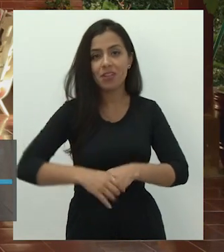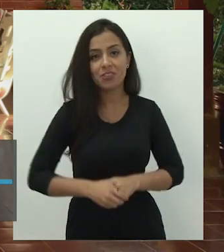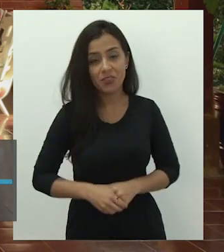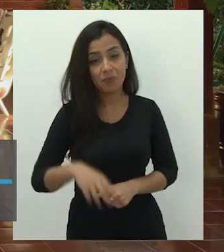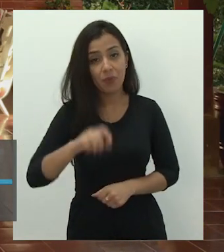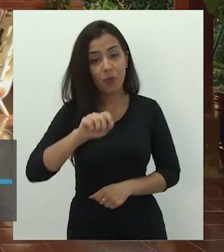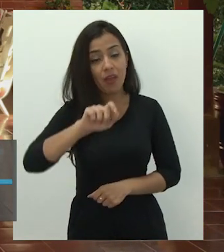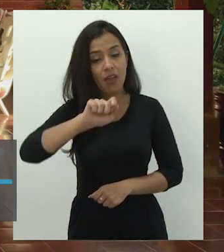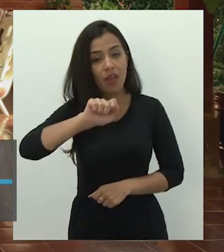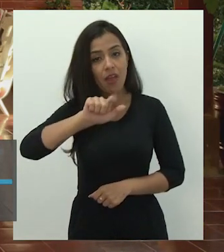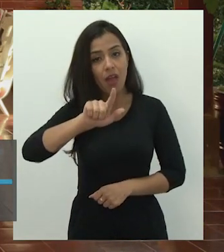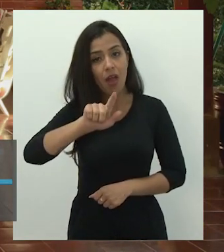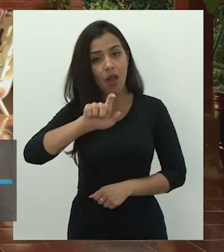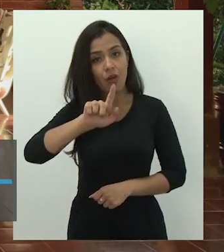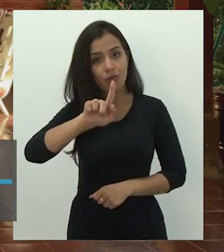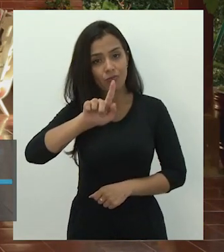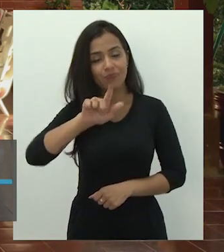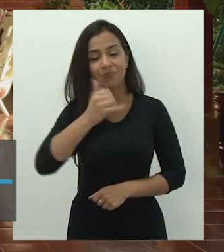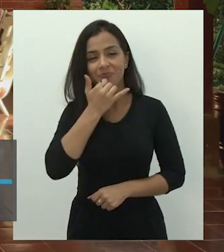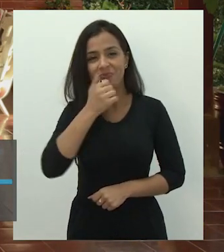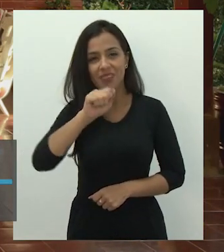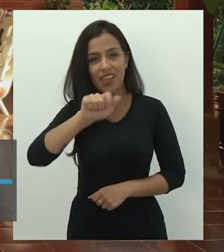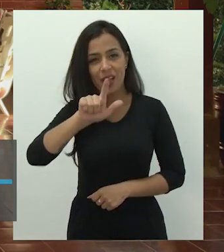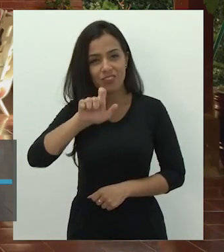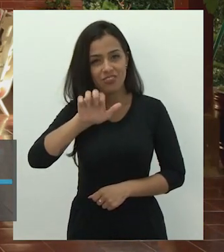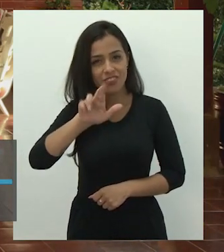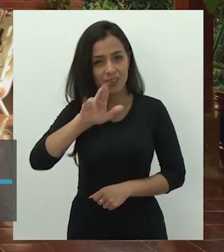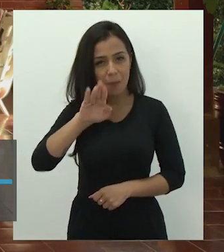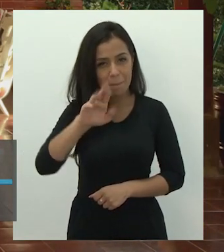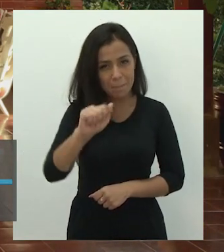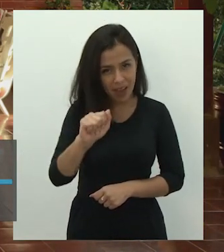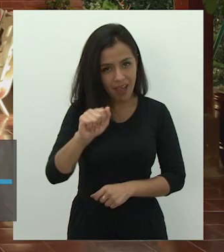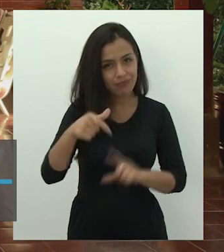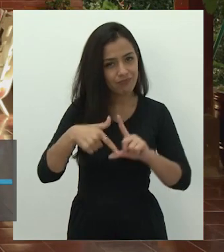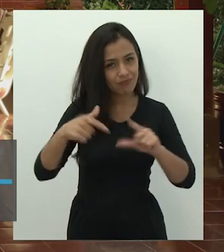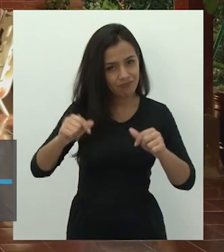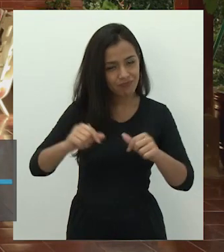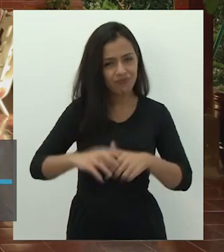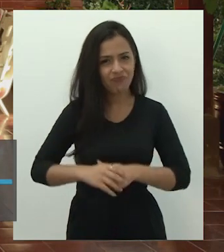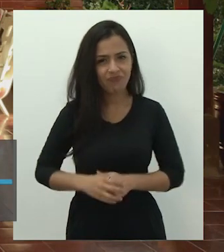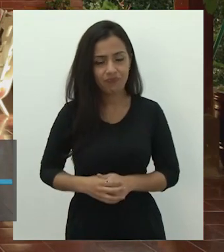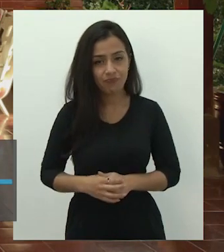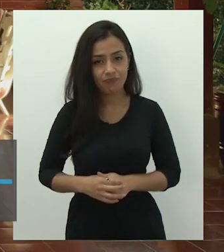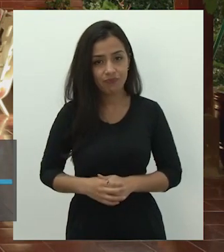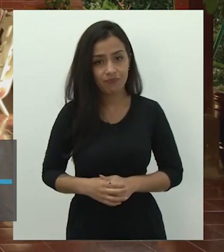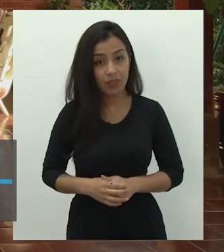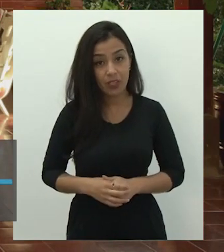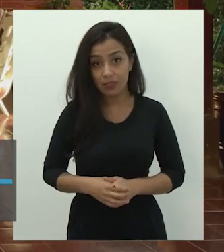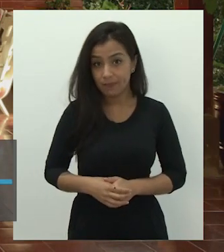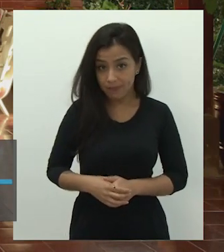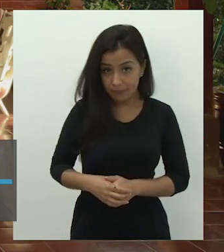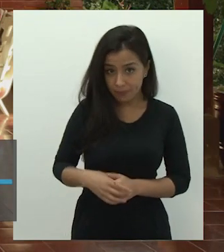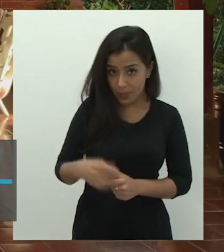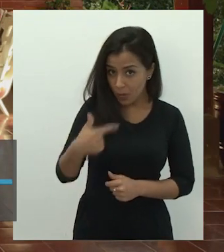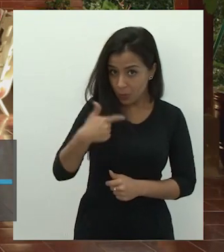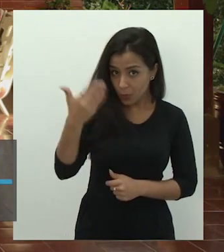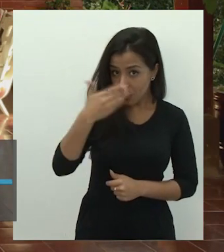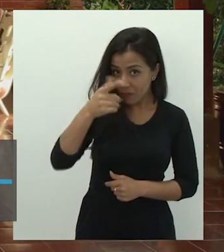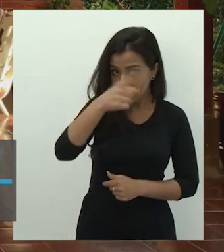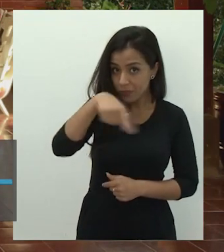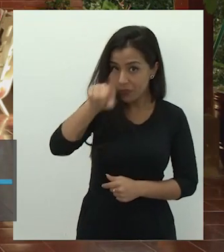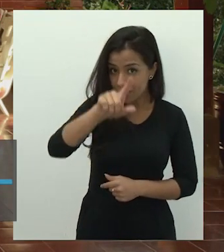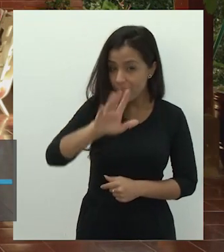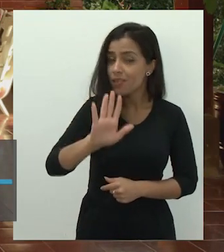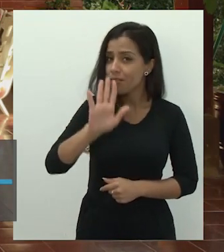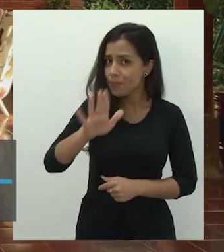álgebra. Olha, mesmo sem poder vê-los, já imagino a expressão de muitos.